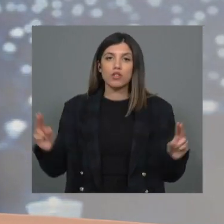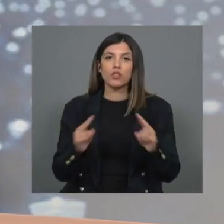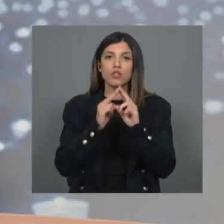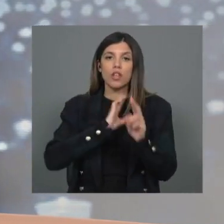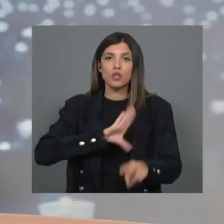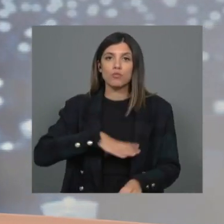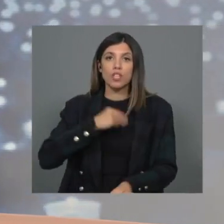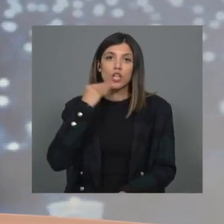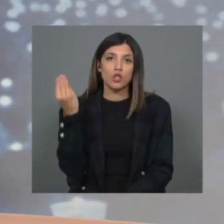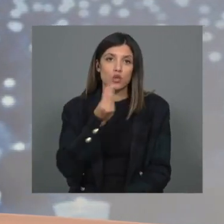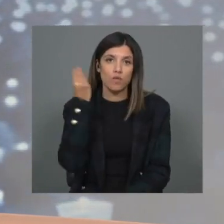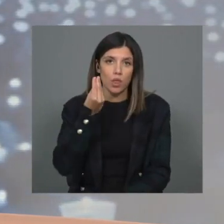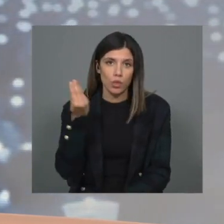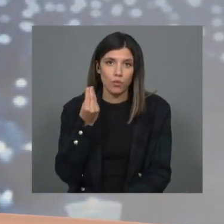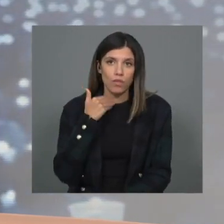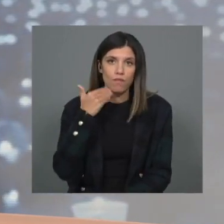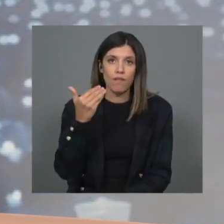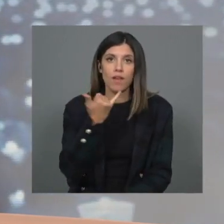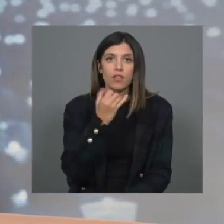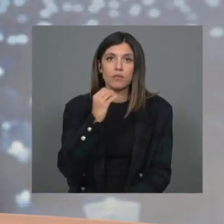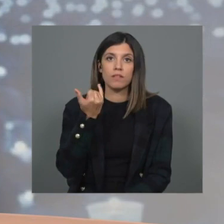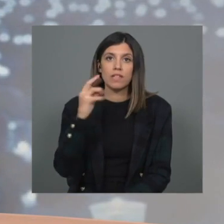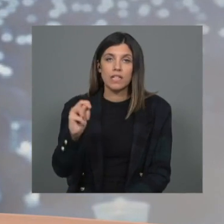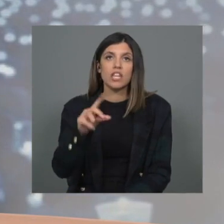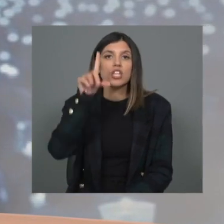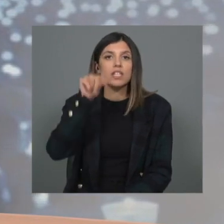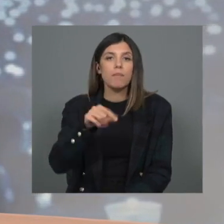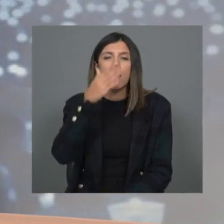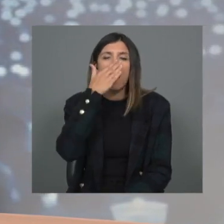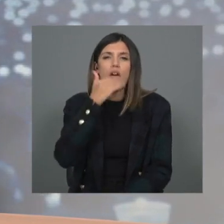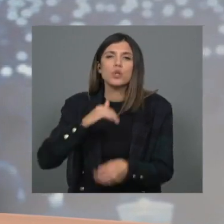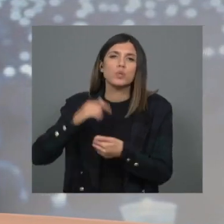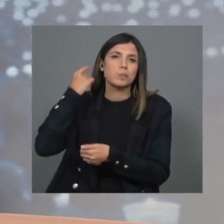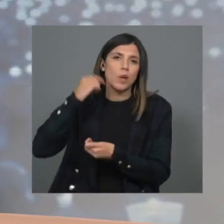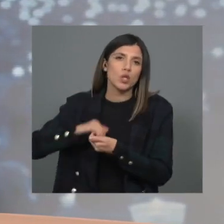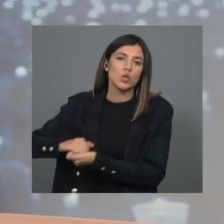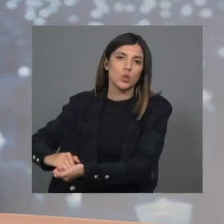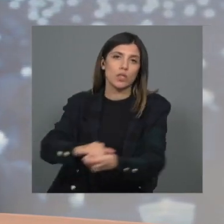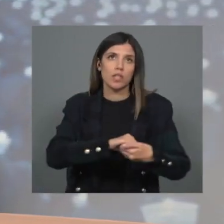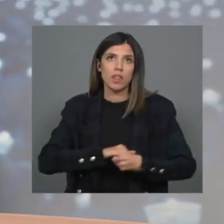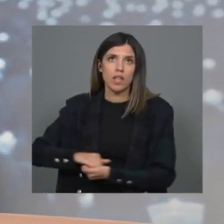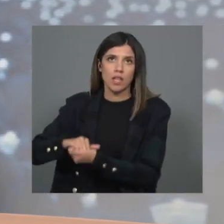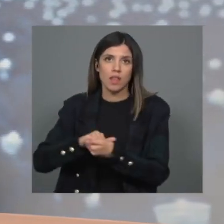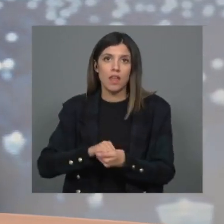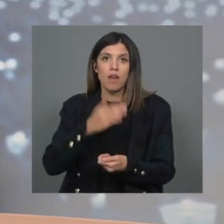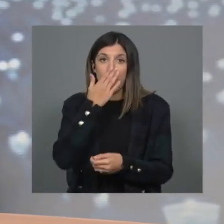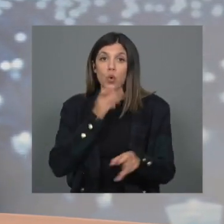Juventude, mas também de uma dimensão solidária, não é? Ao fim e ao cabo, esta